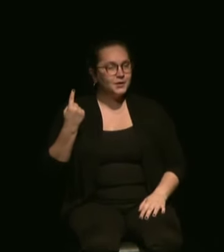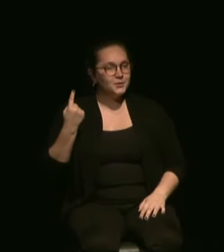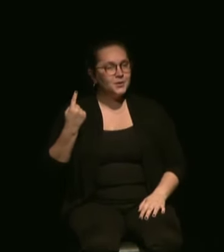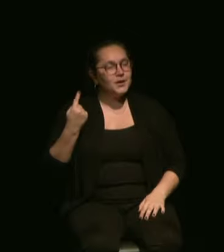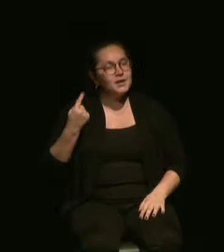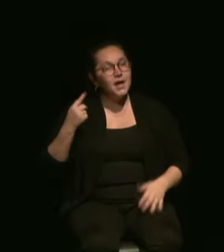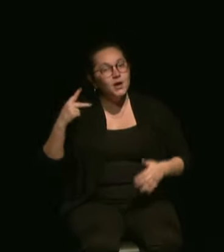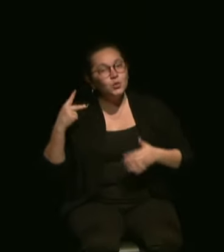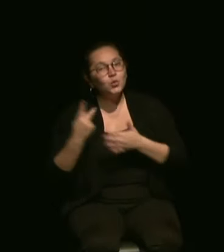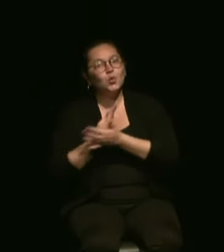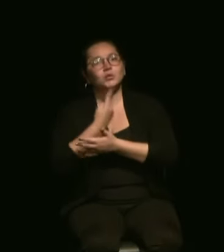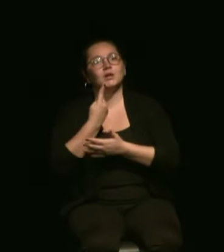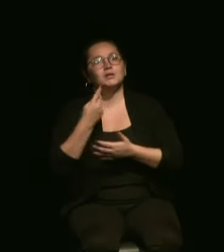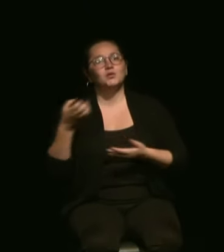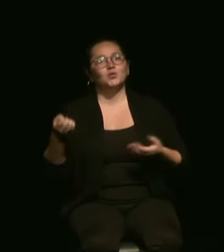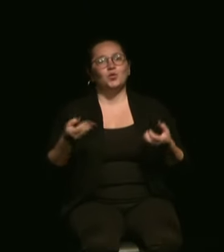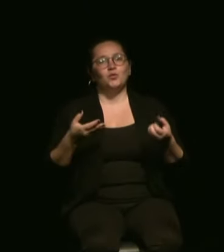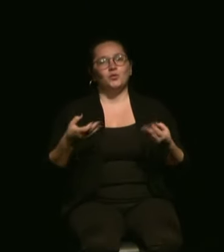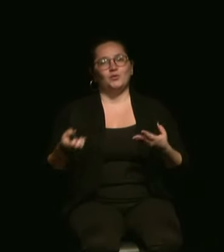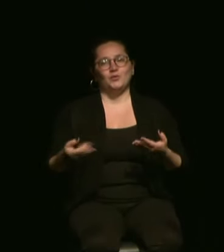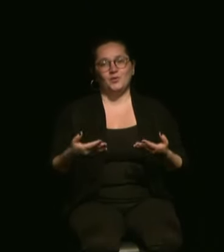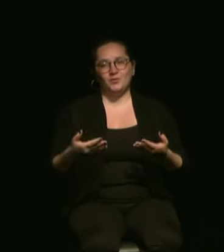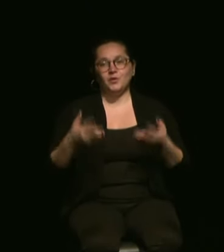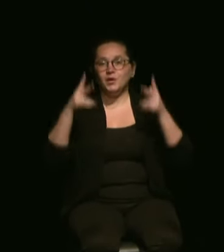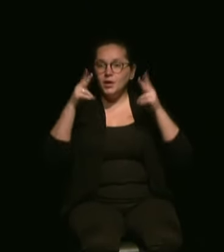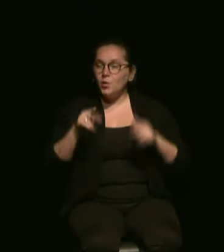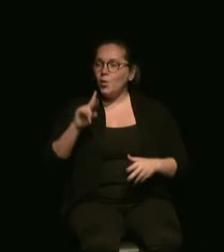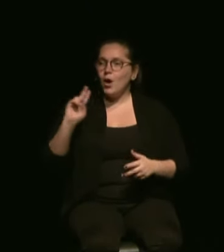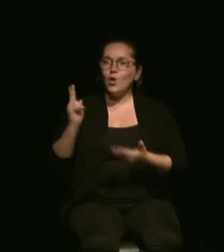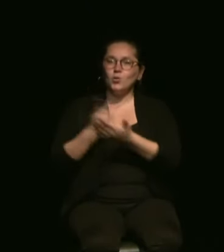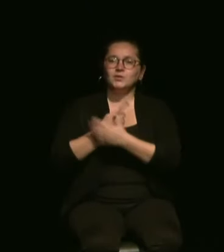espera que isso aconteça como aconteceu aqui.